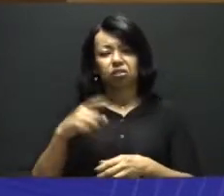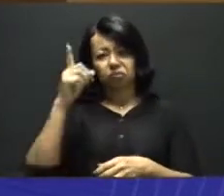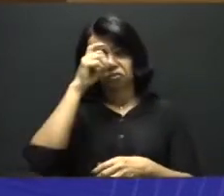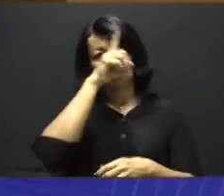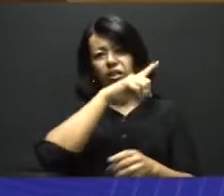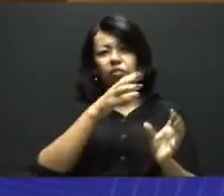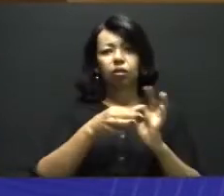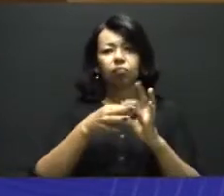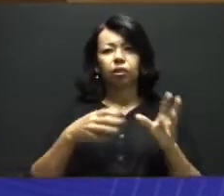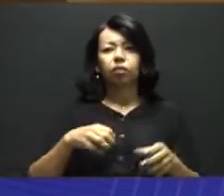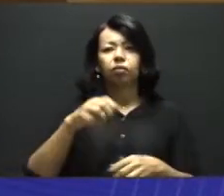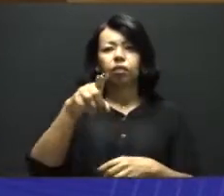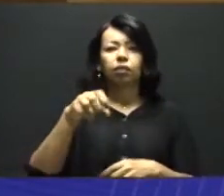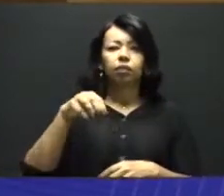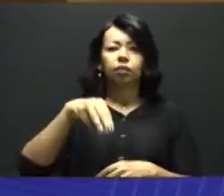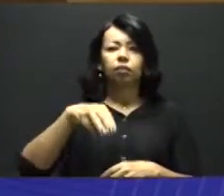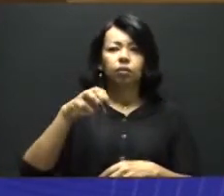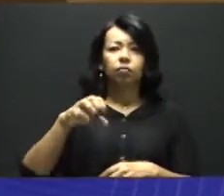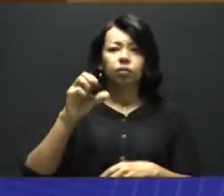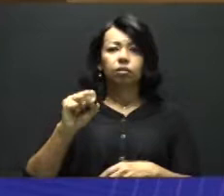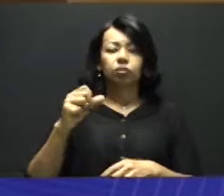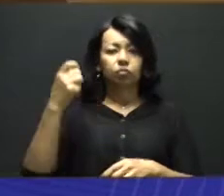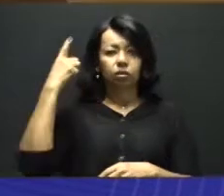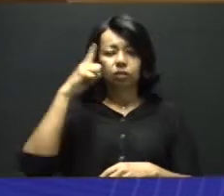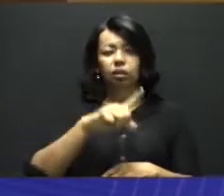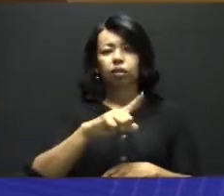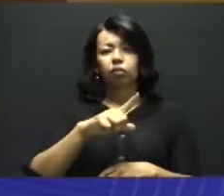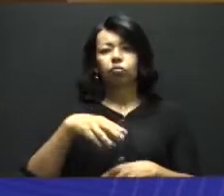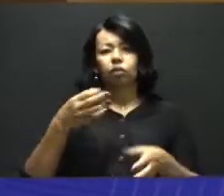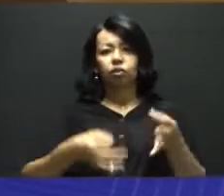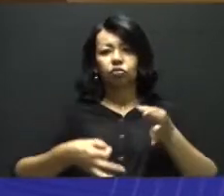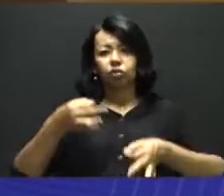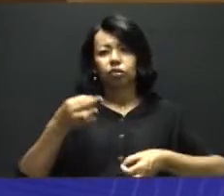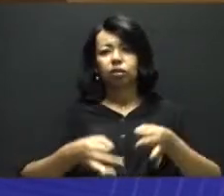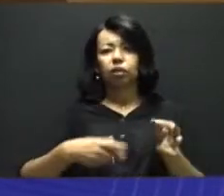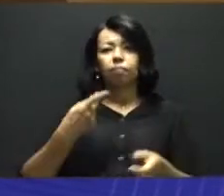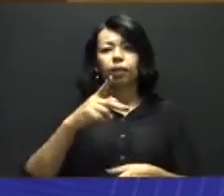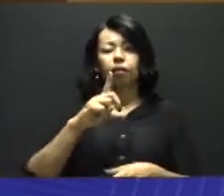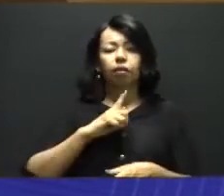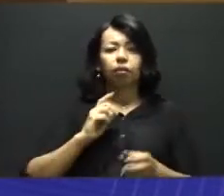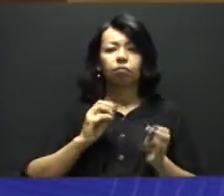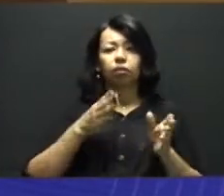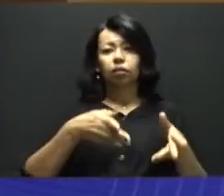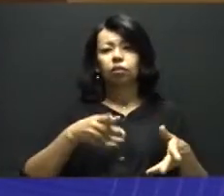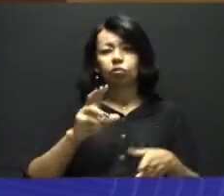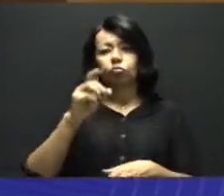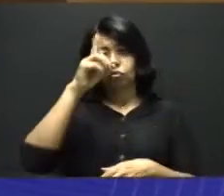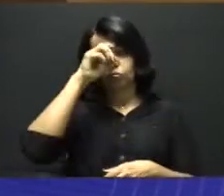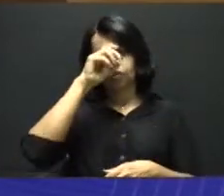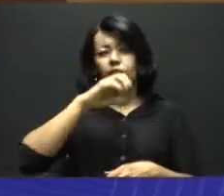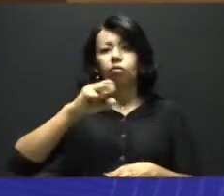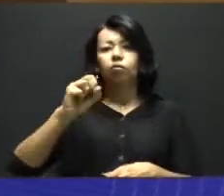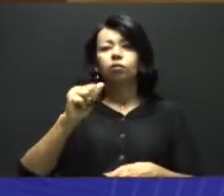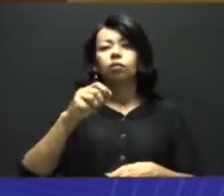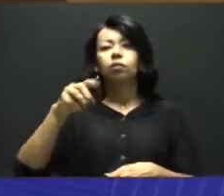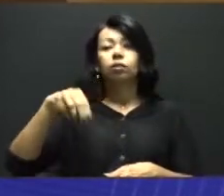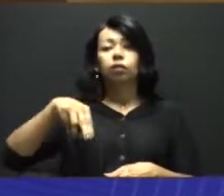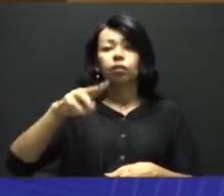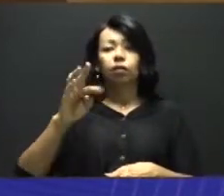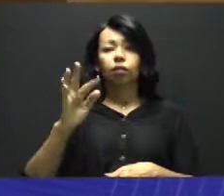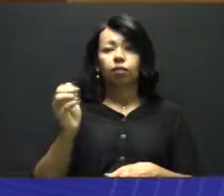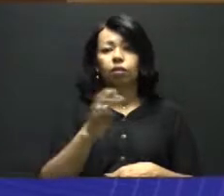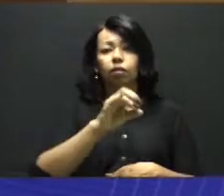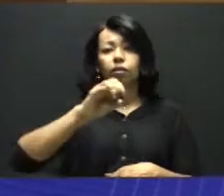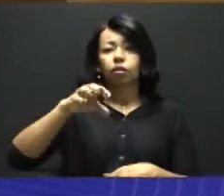liberação de exames ela conseguiu uma liminar judicial para obter a internação no hospital santa joana o local